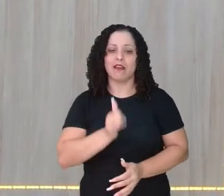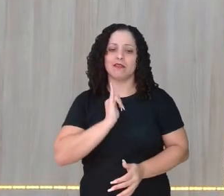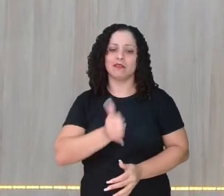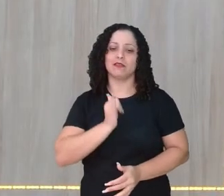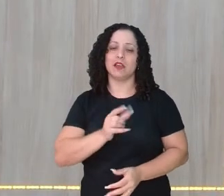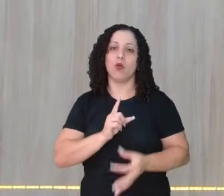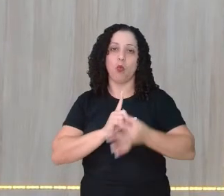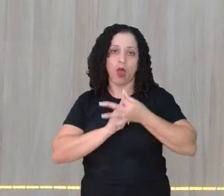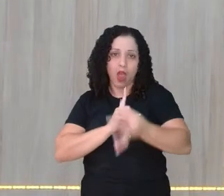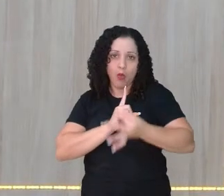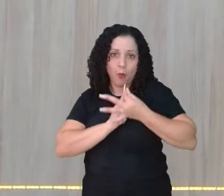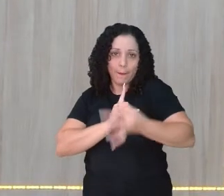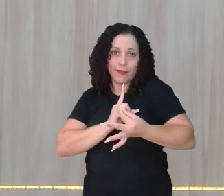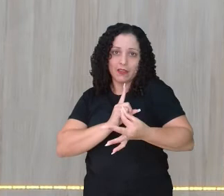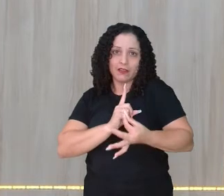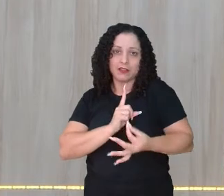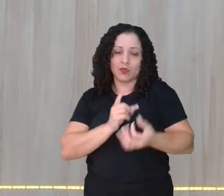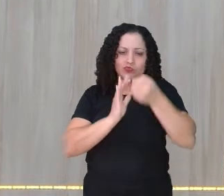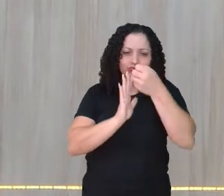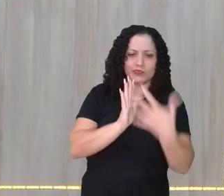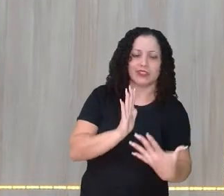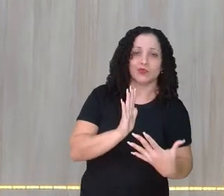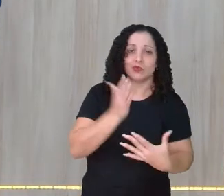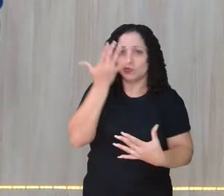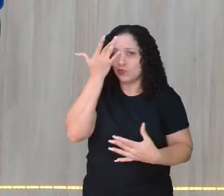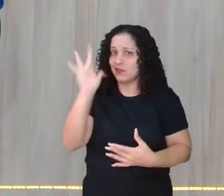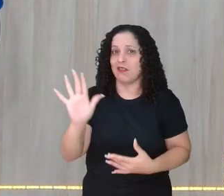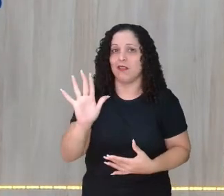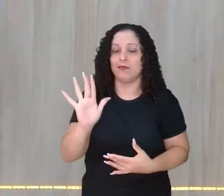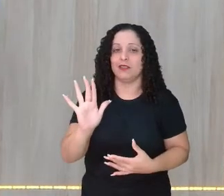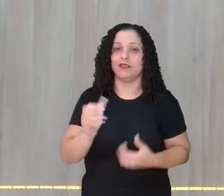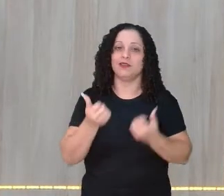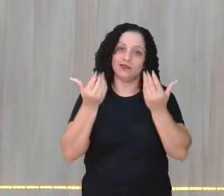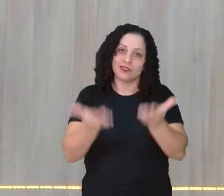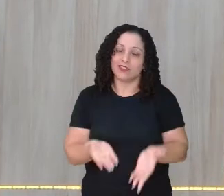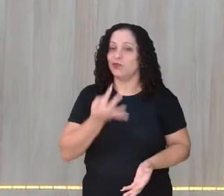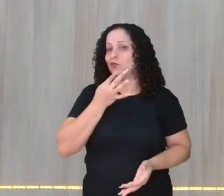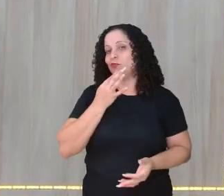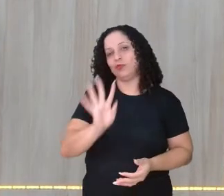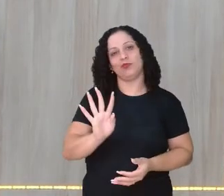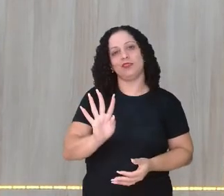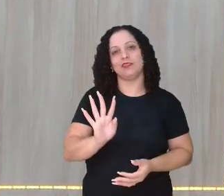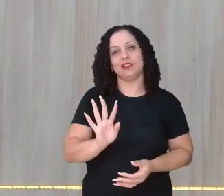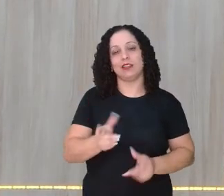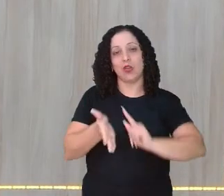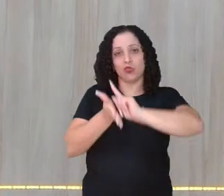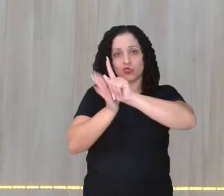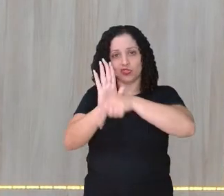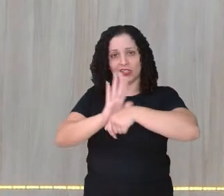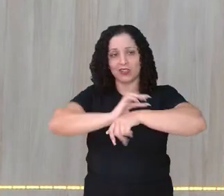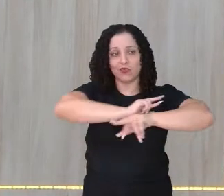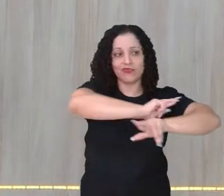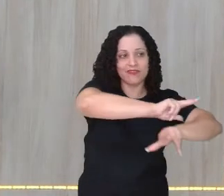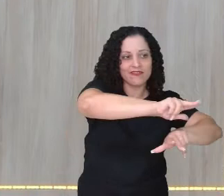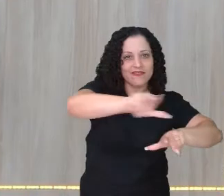que é descrição, você não vai saber também que um gênero ele pode ser de mais de uma ordem, porém,